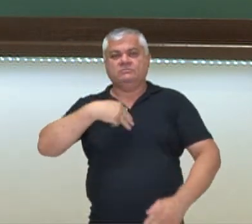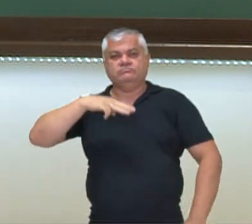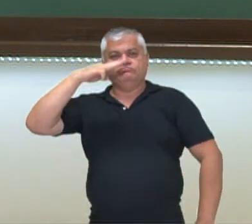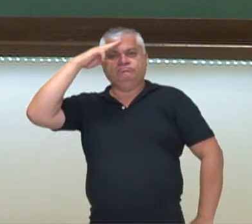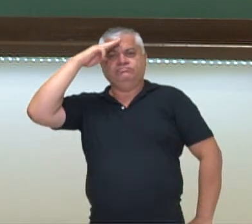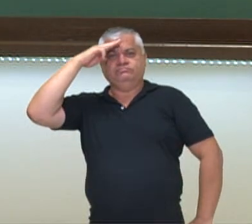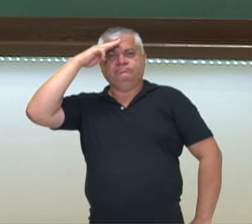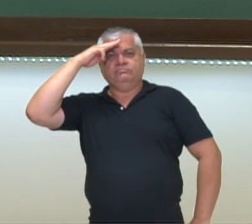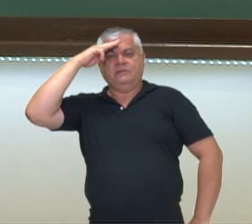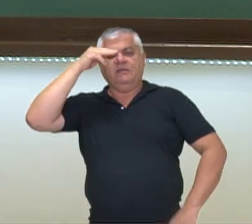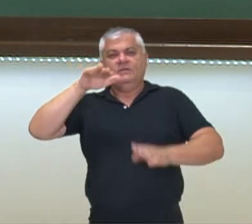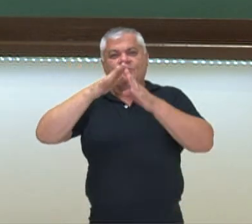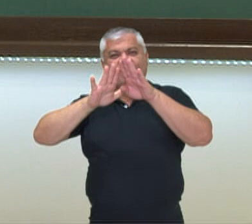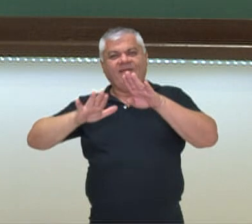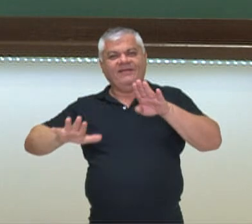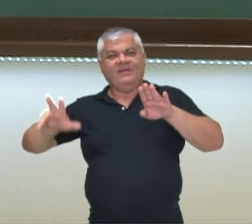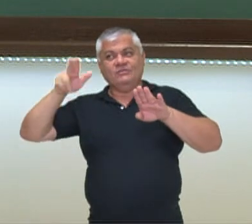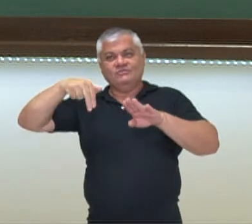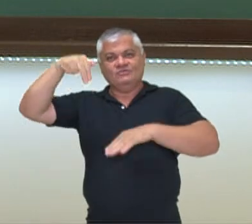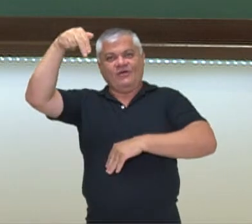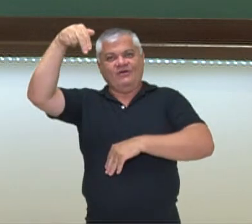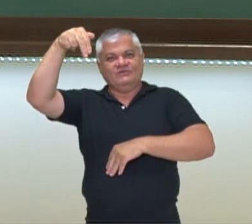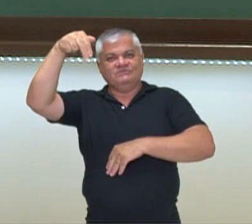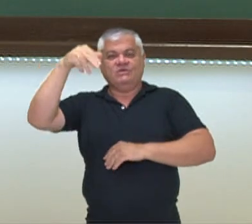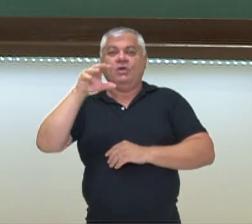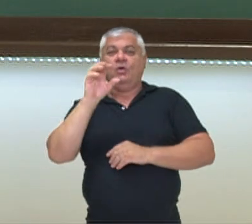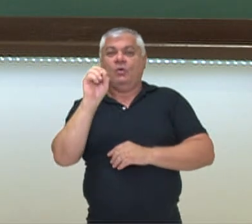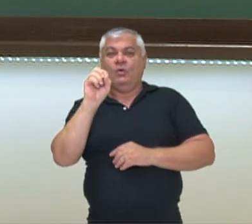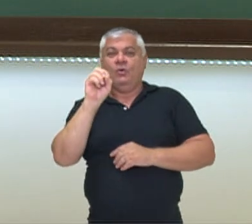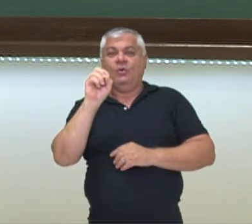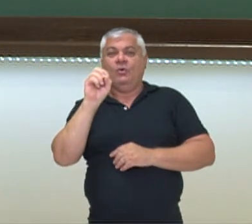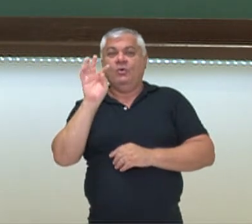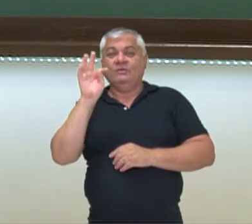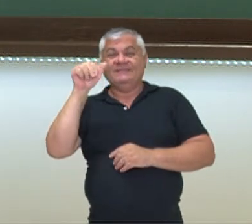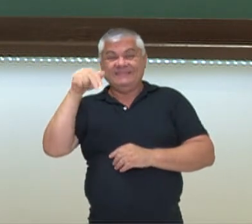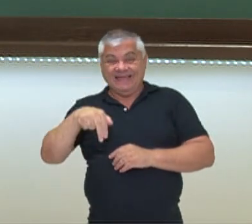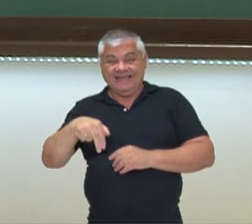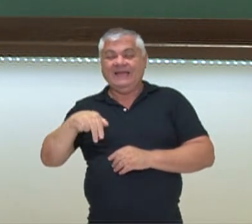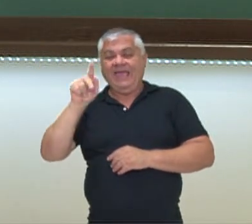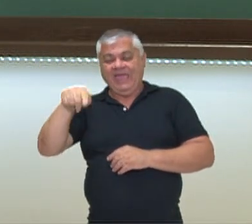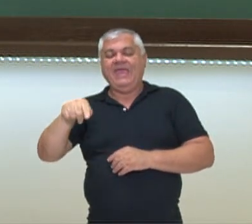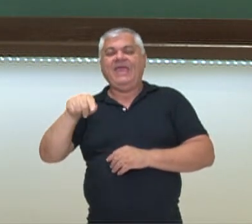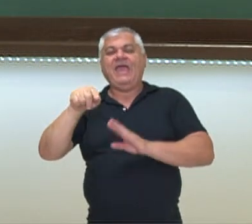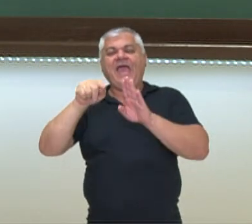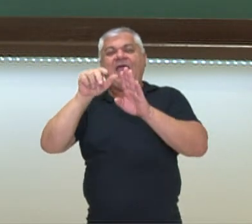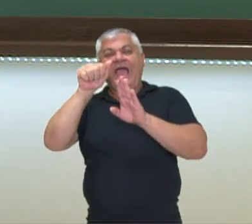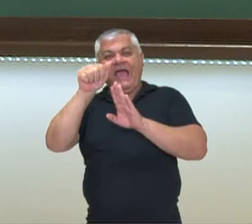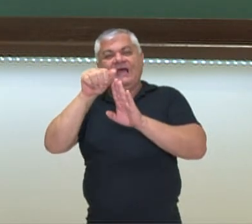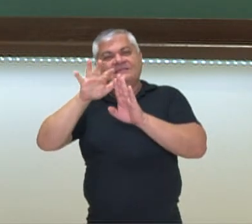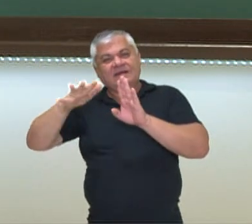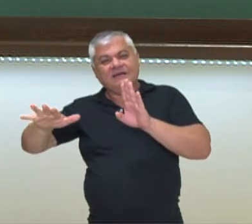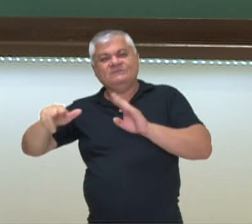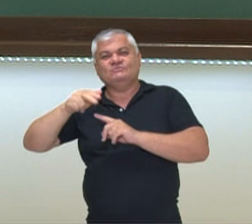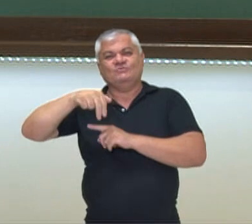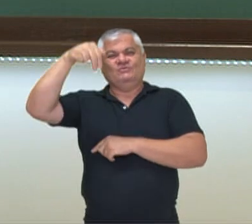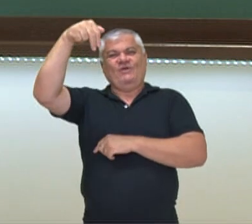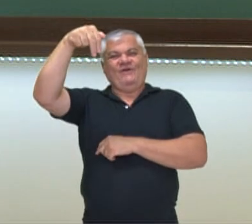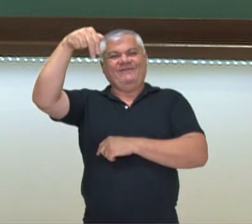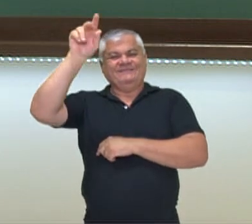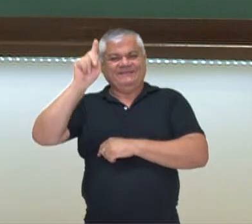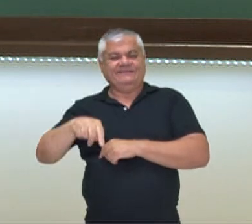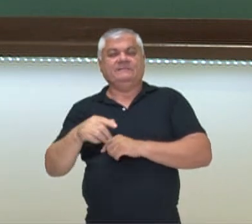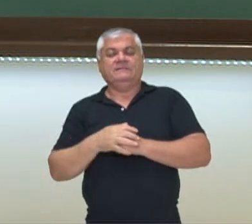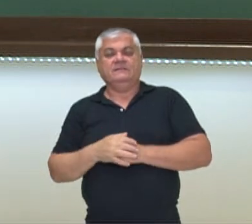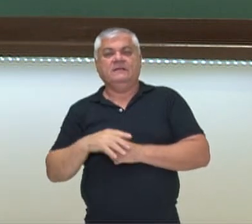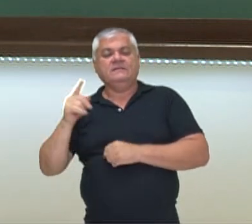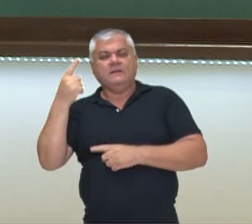Norte, por isso que aqui o AN no final, Atlântico Norte. E, logicamente, instituir uma ideologia